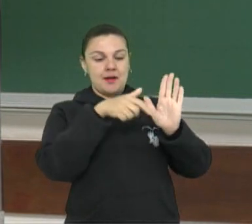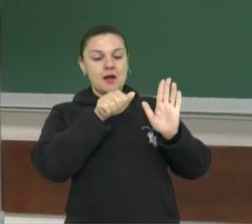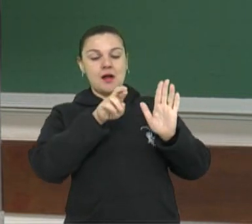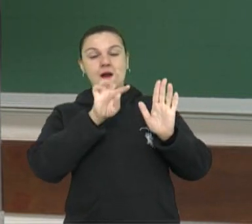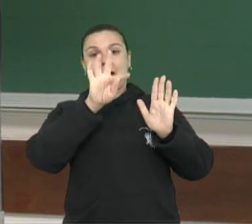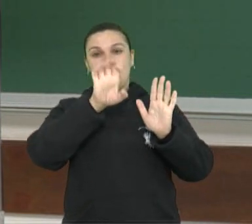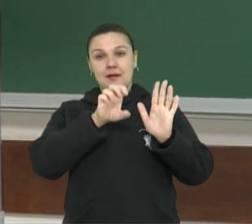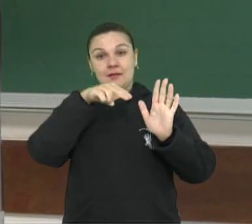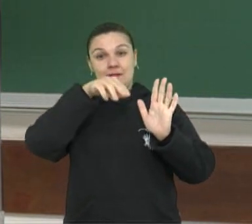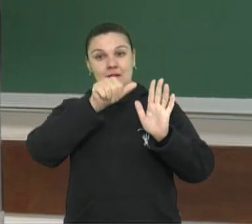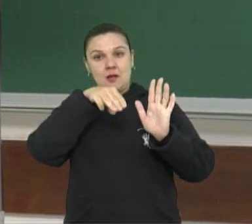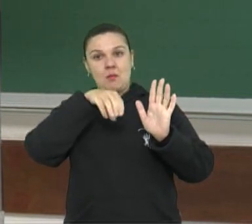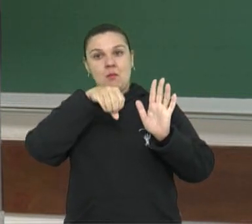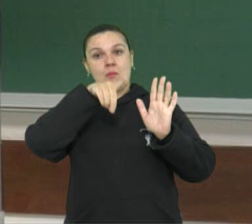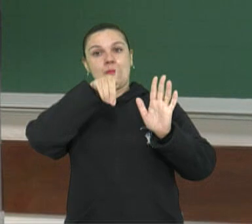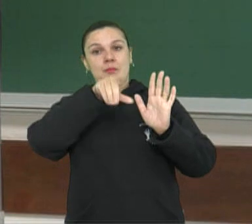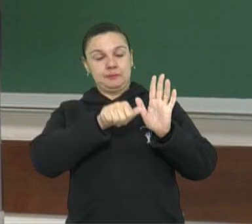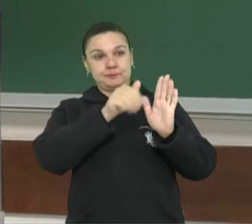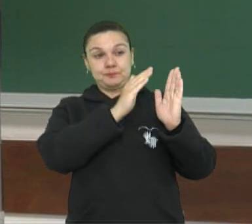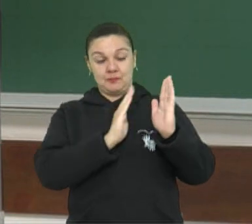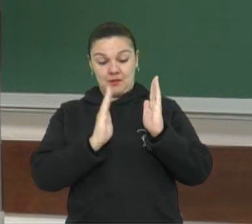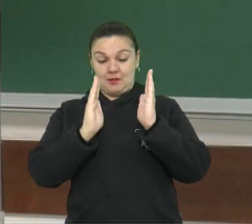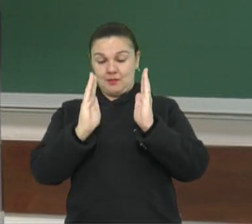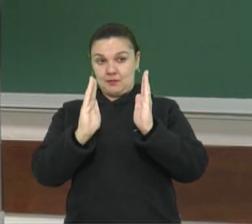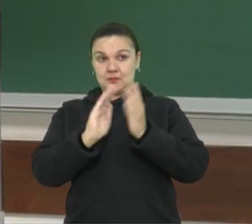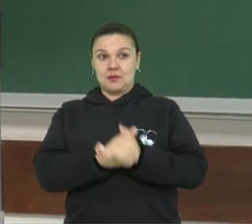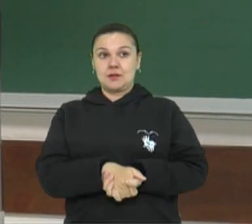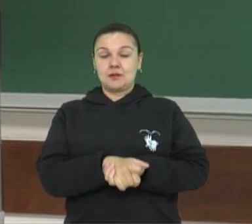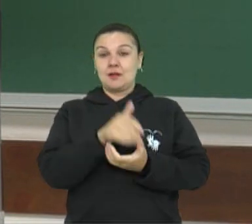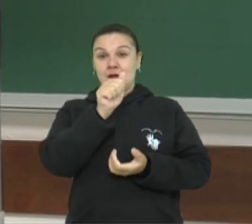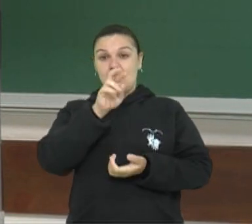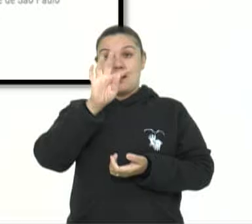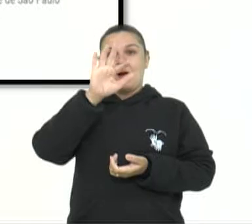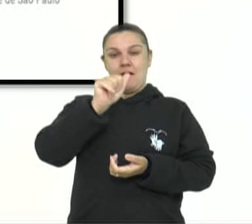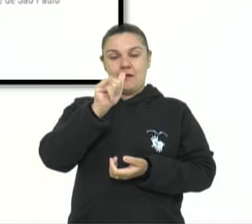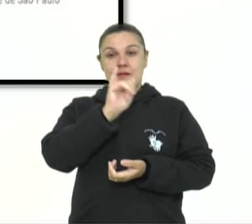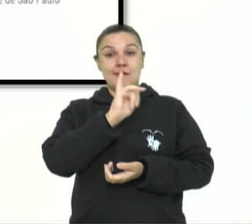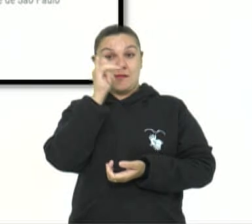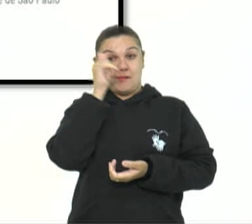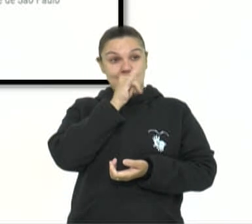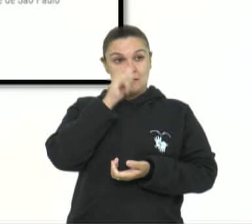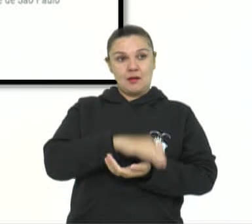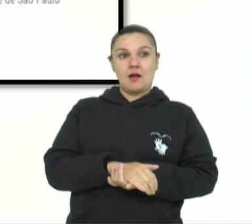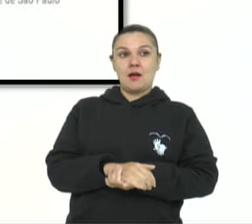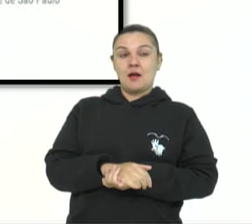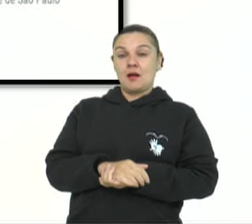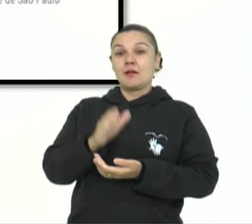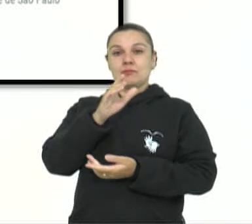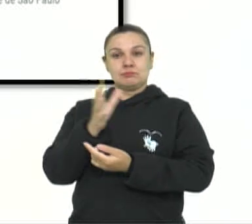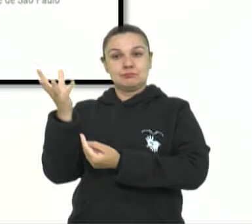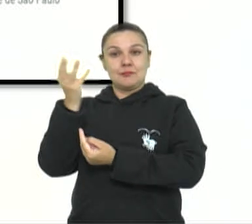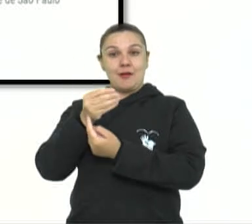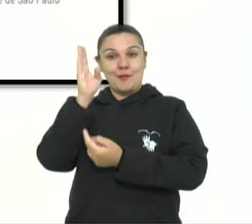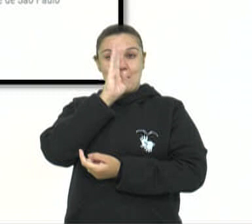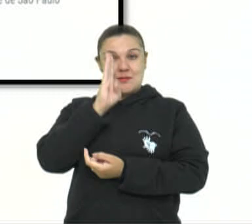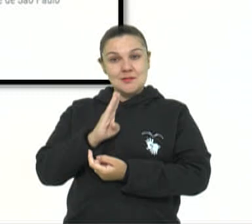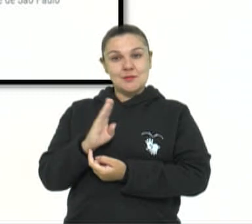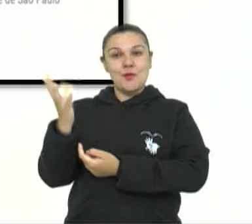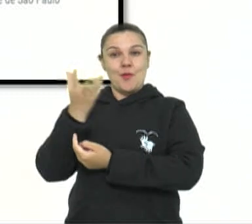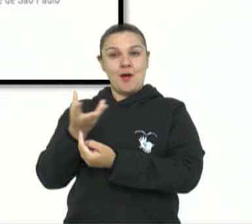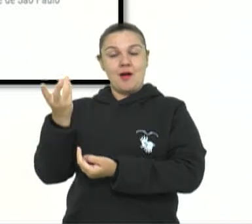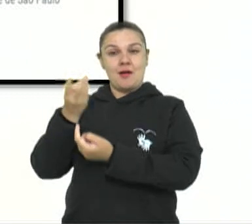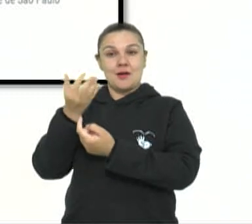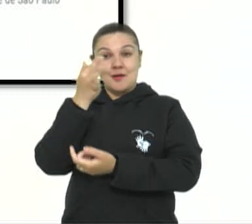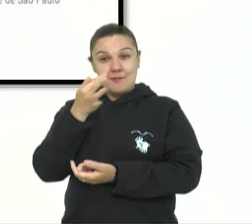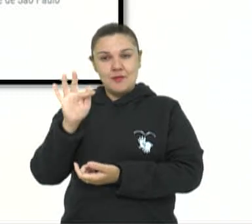Moda. Temos uma outra exposição aqui, Arte da Itália. arte do Brasil, arte da